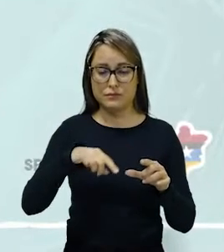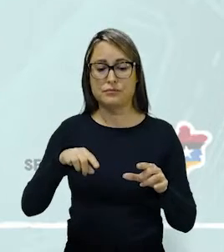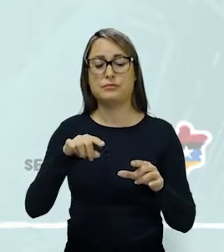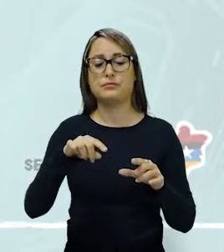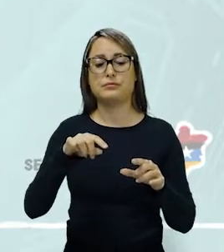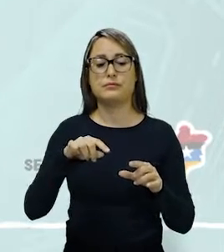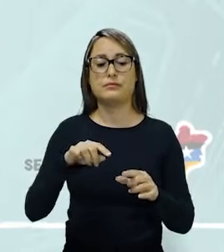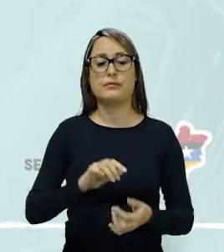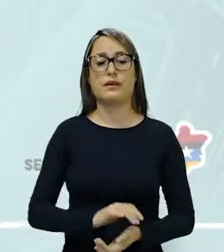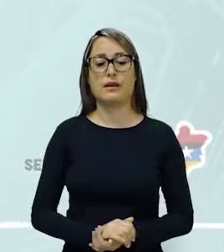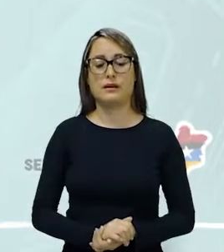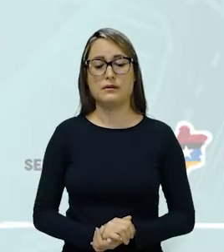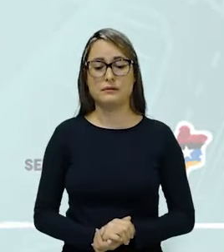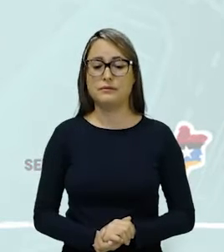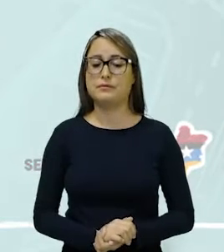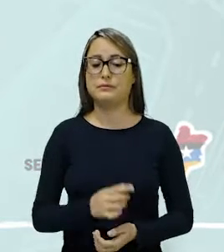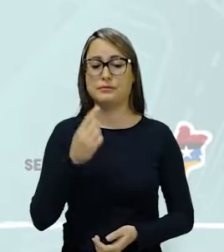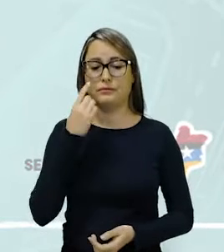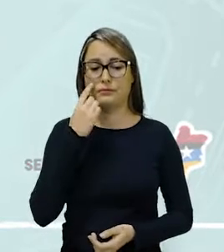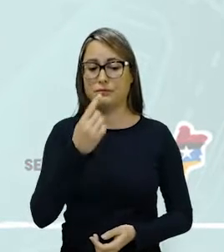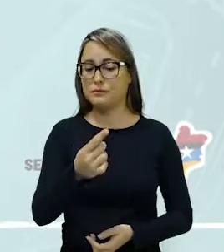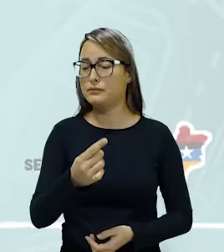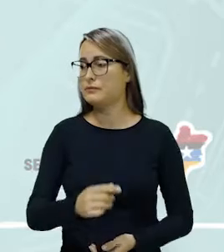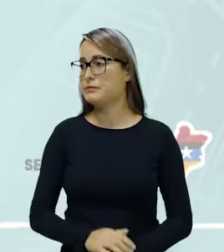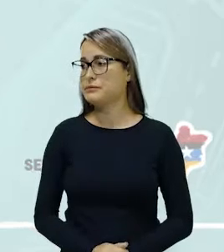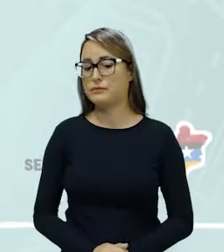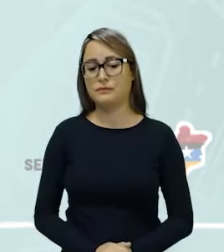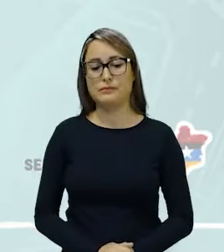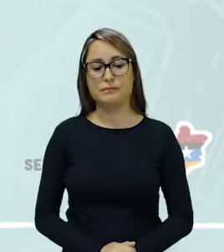do ortocresol ou